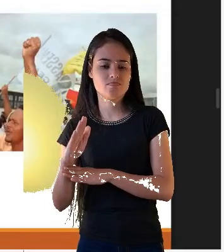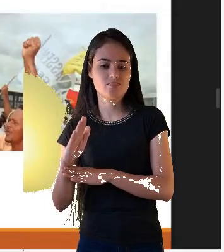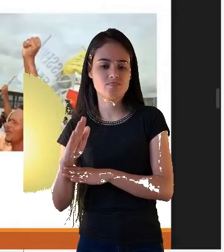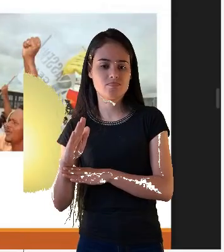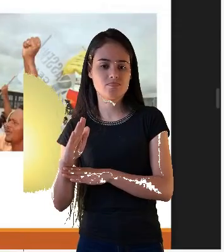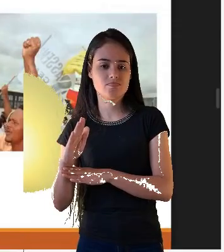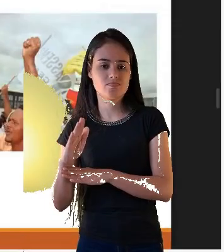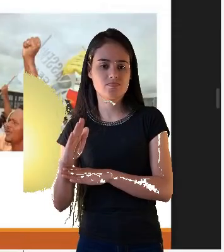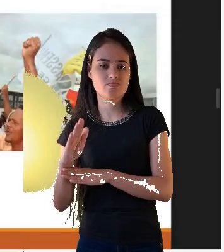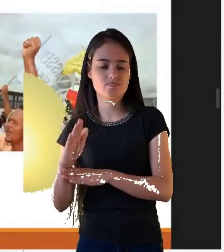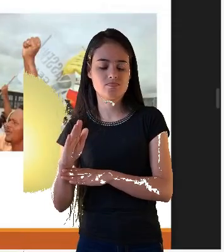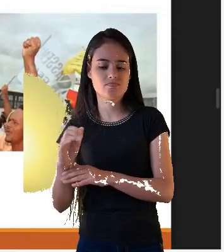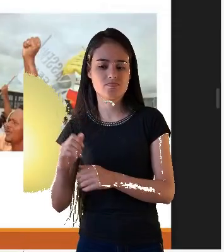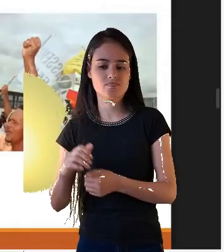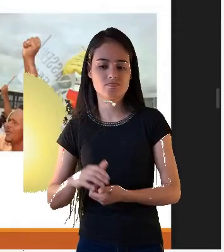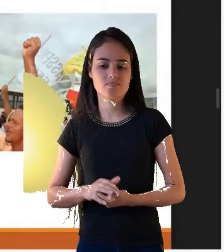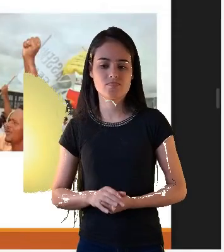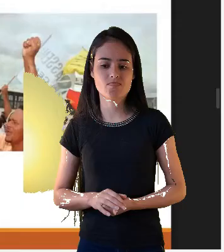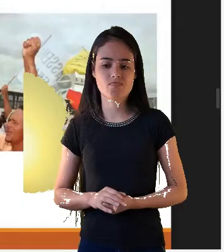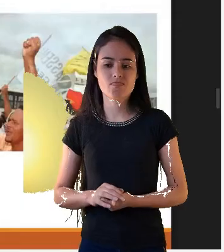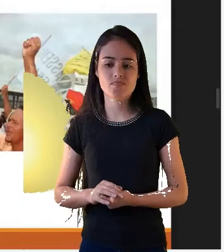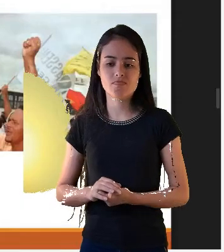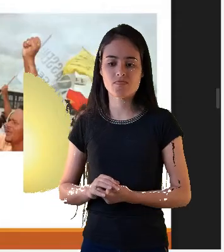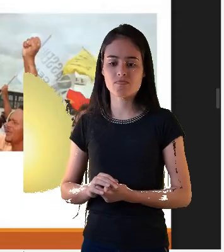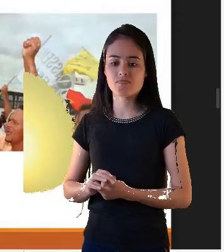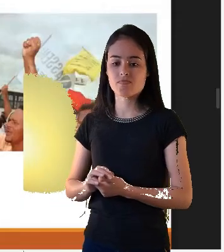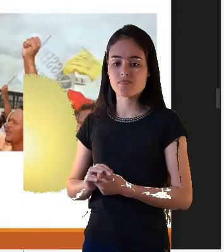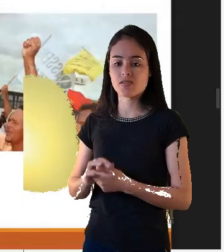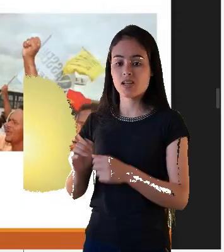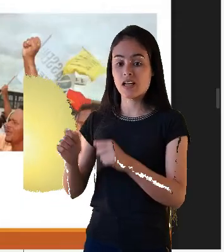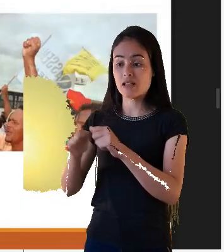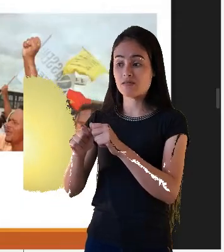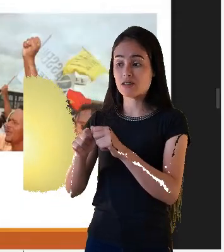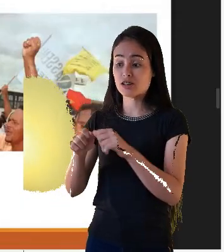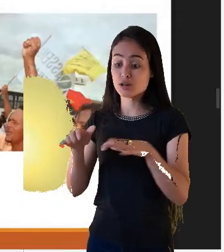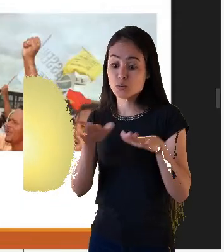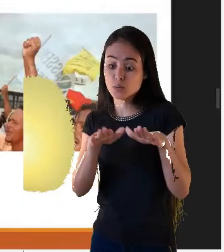reconhecendo que esse país é racista e que ele precisa